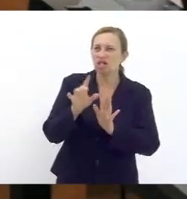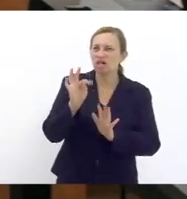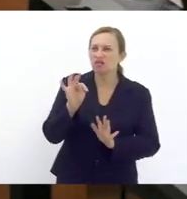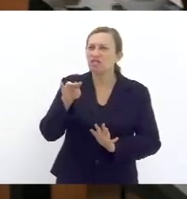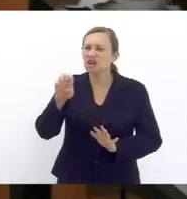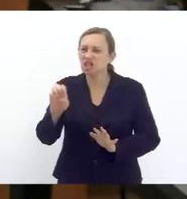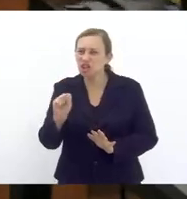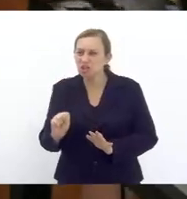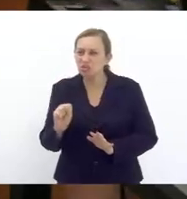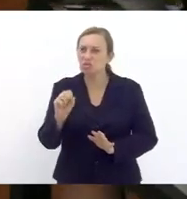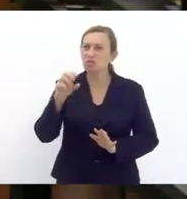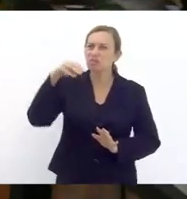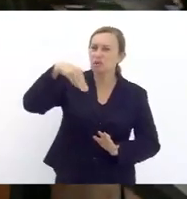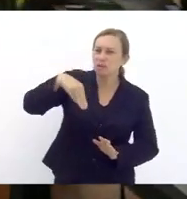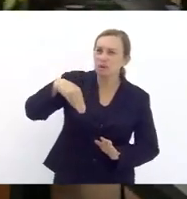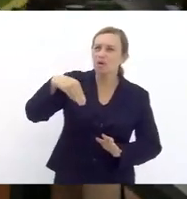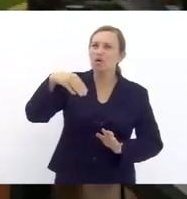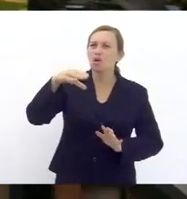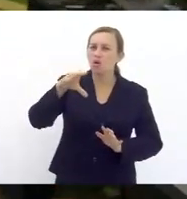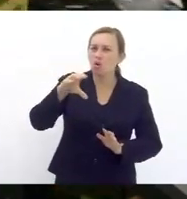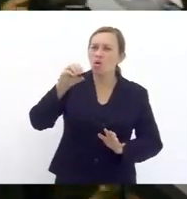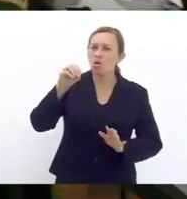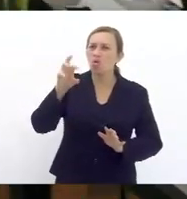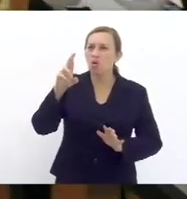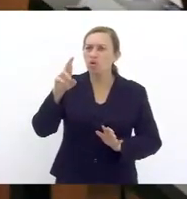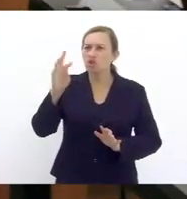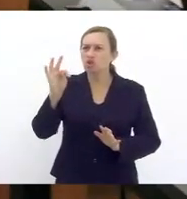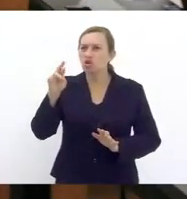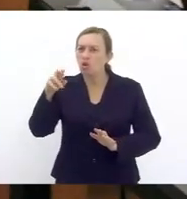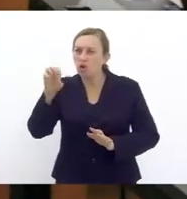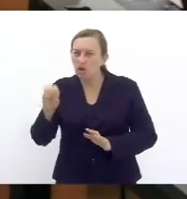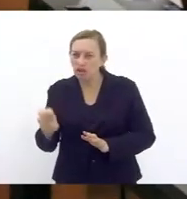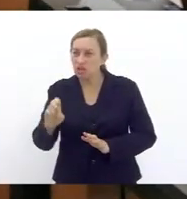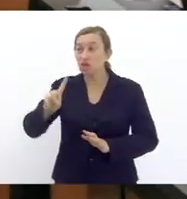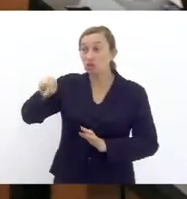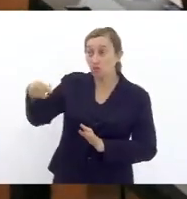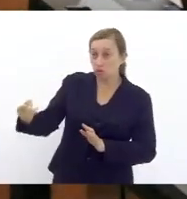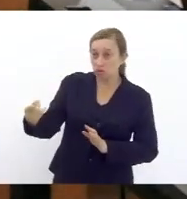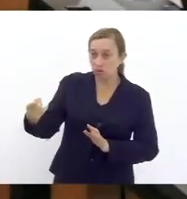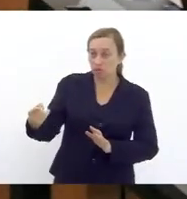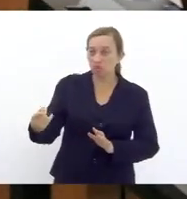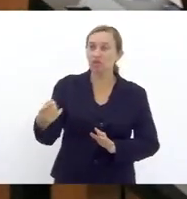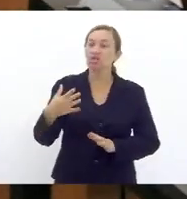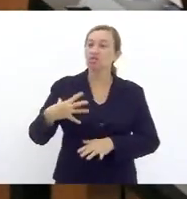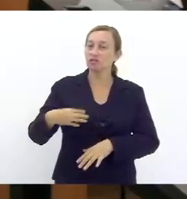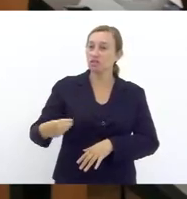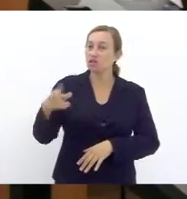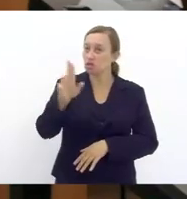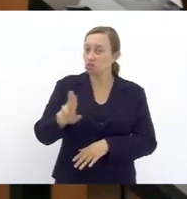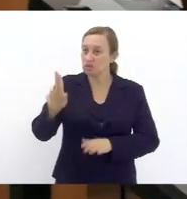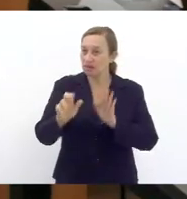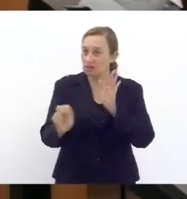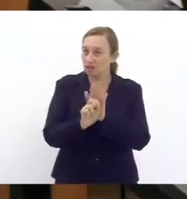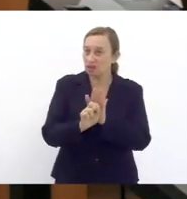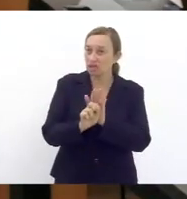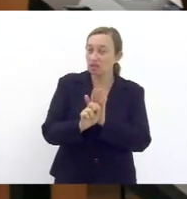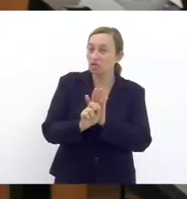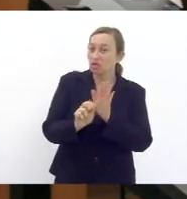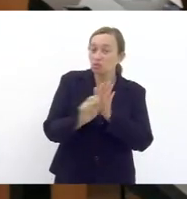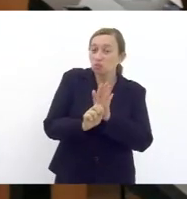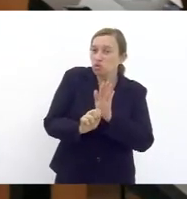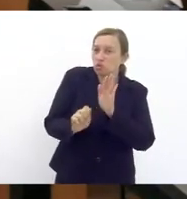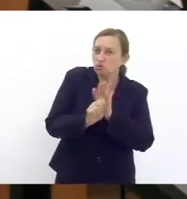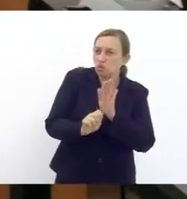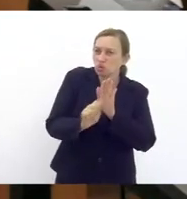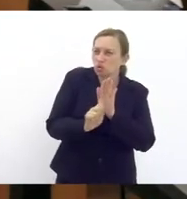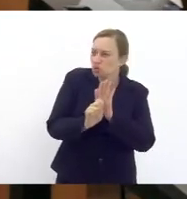depakene lamotrigina corticoides entre outros esse meu filho que usava essas drogas Ele usou tanta droga que o